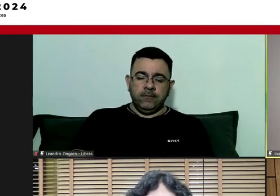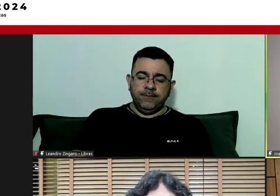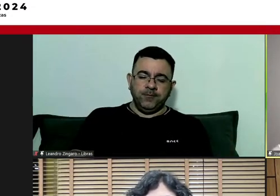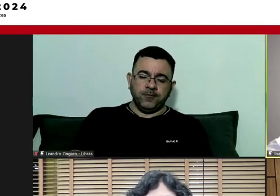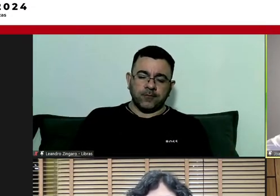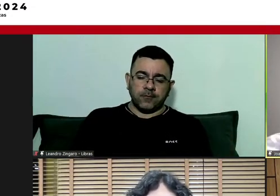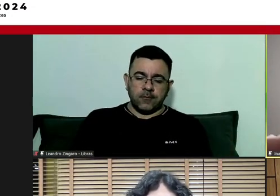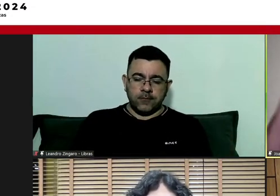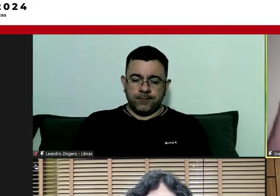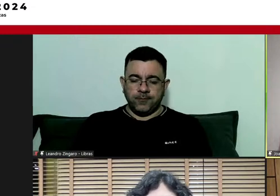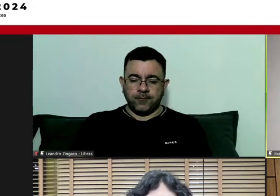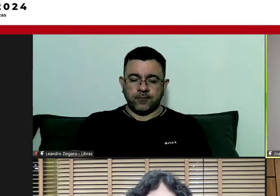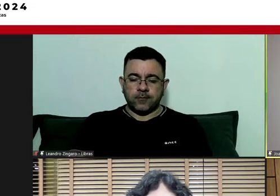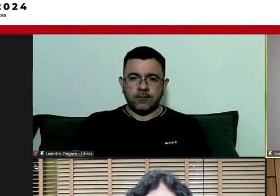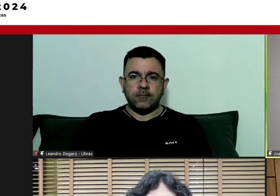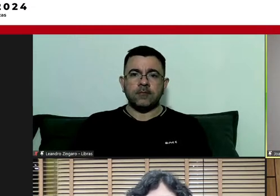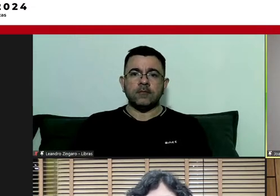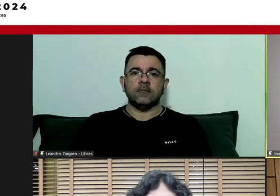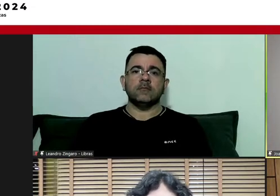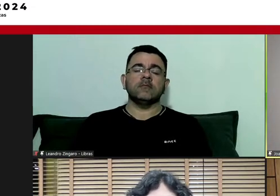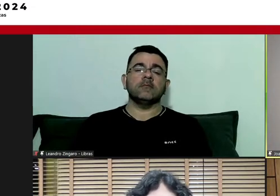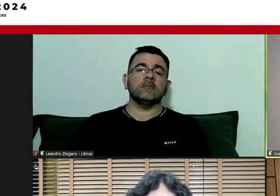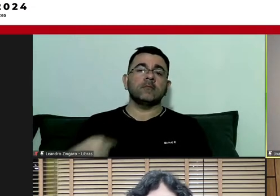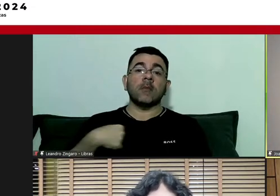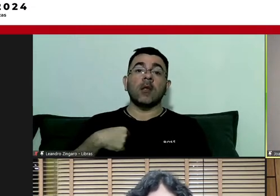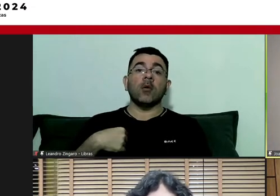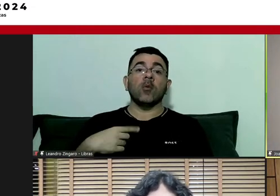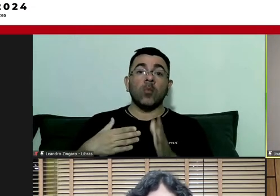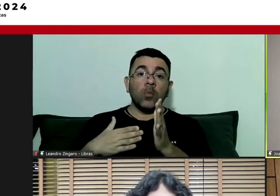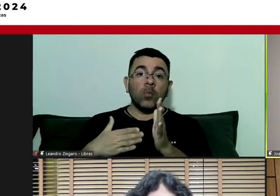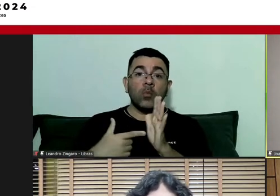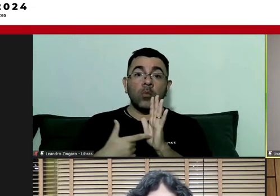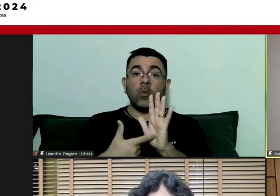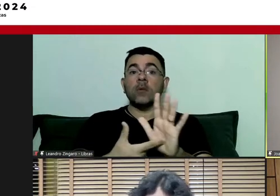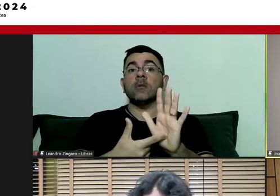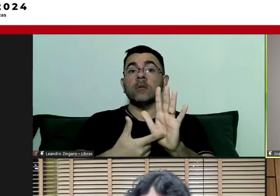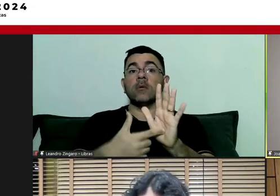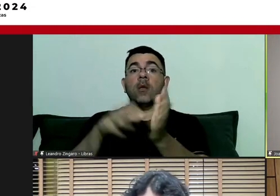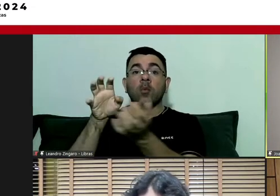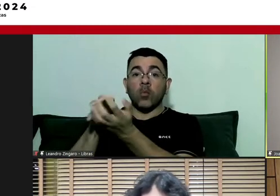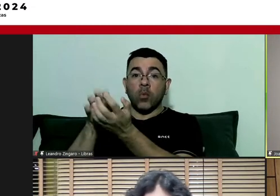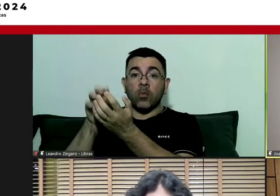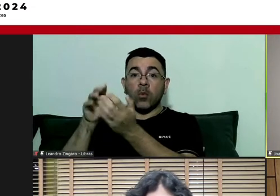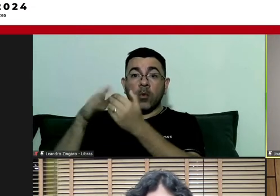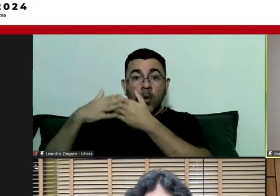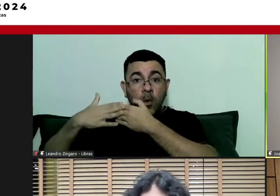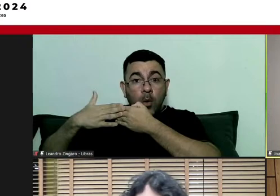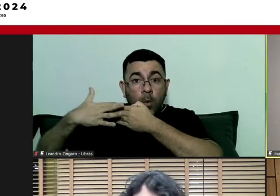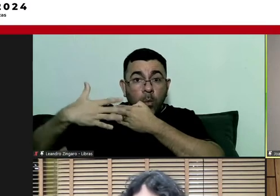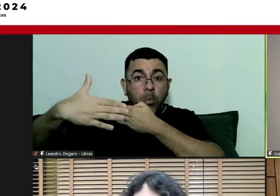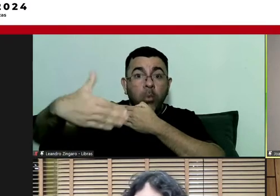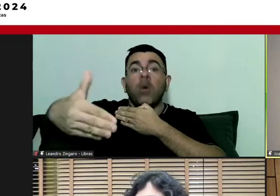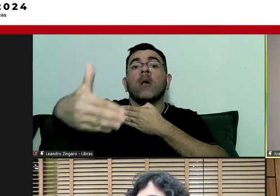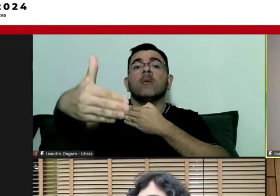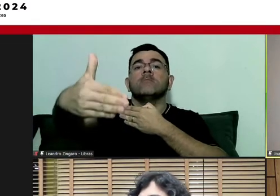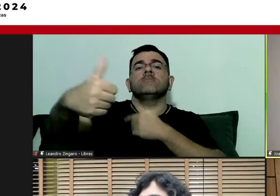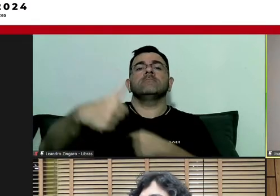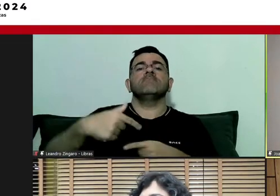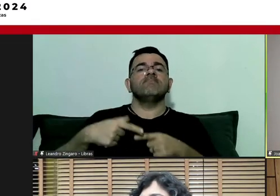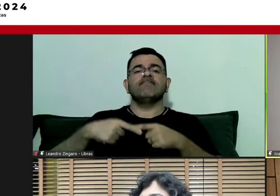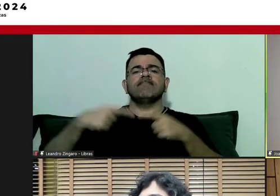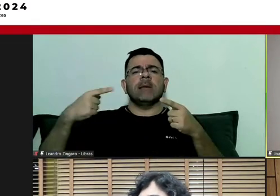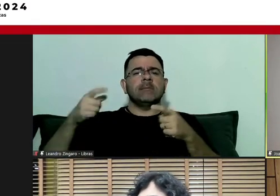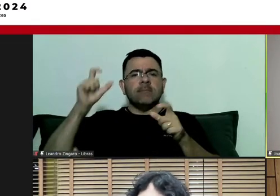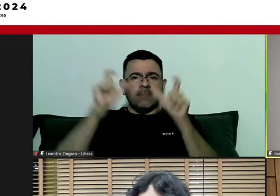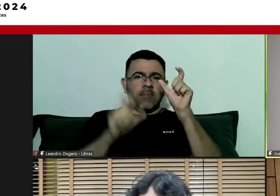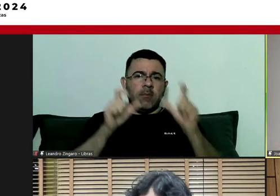cidade na o mais rápido possível avançar em jardas Mas eu não quero deixar ninguém para trás